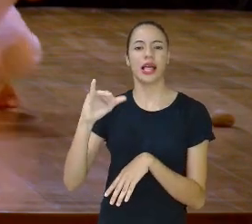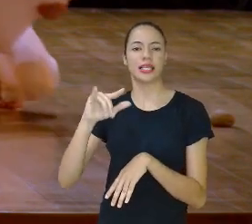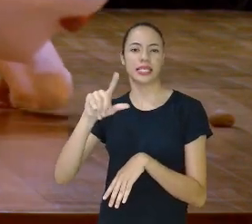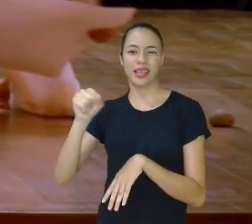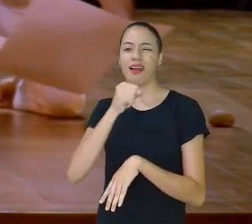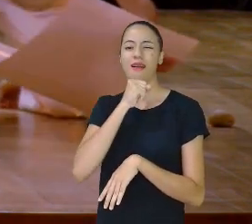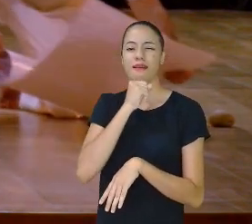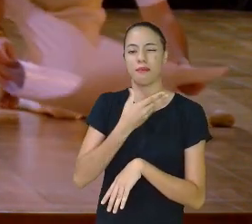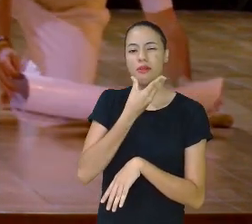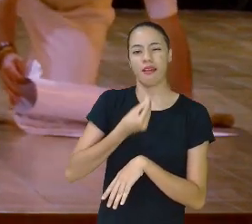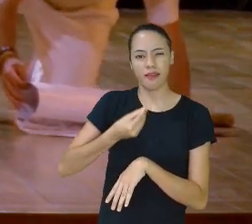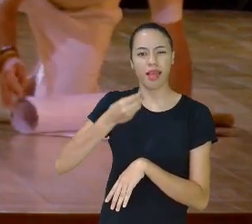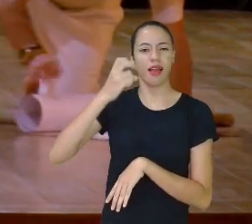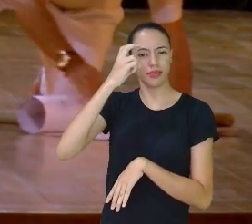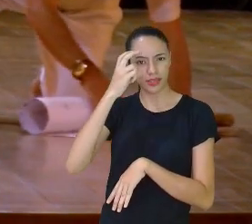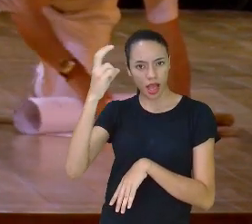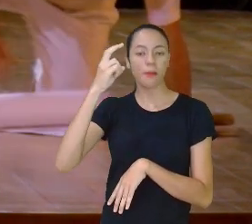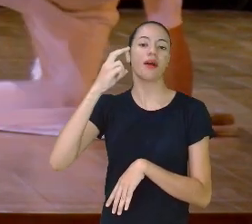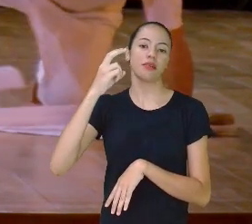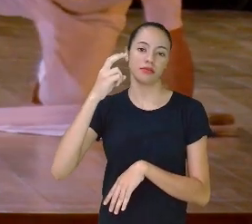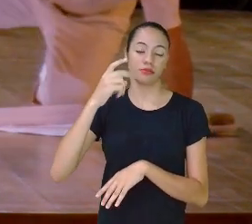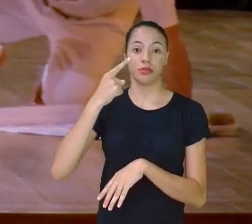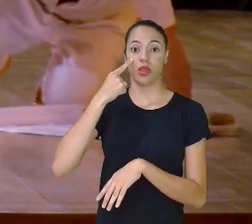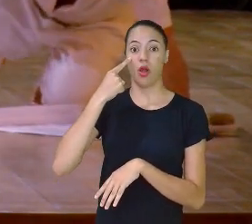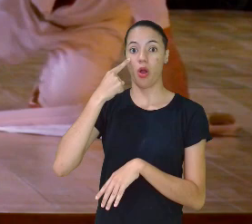anciã. Eu vou ler para você.